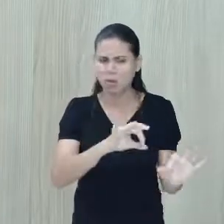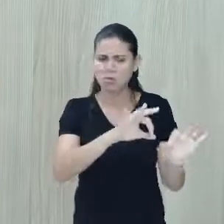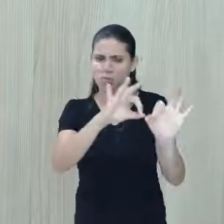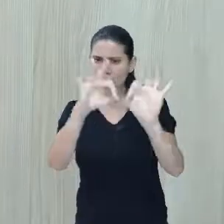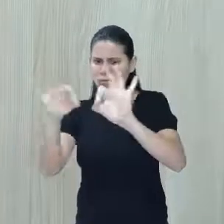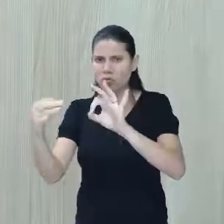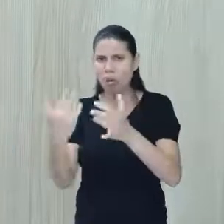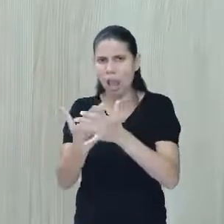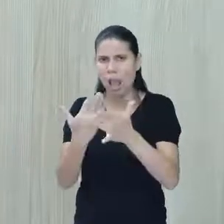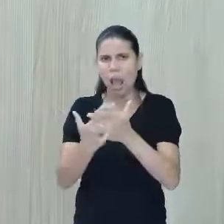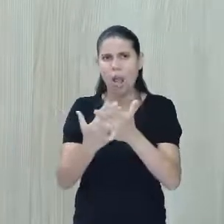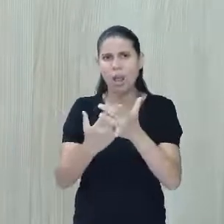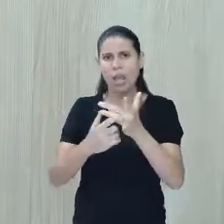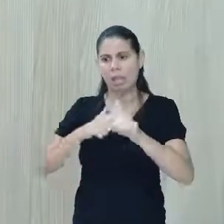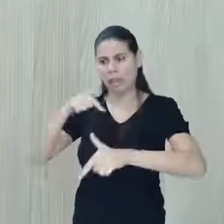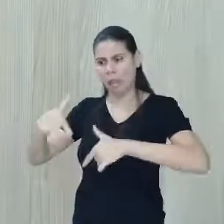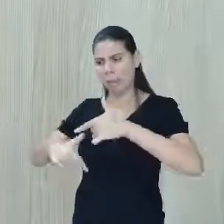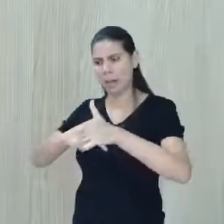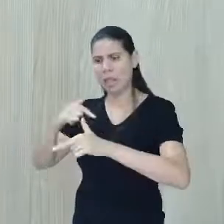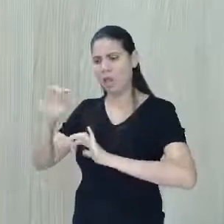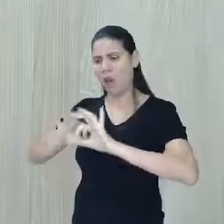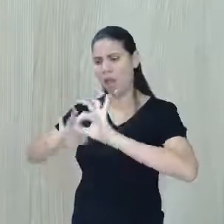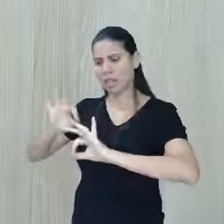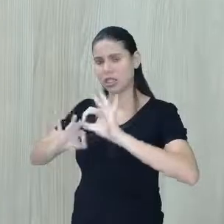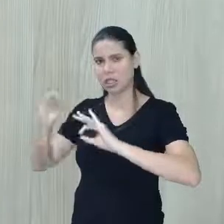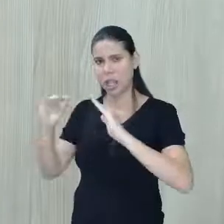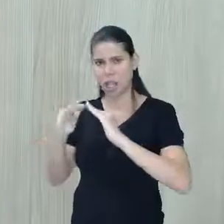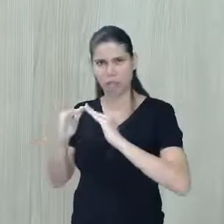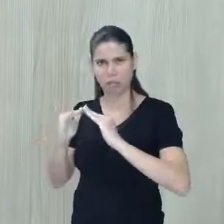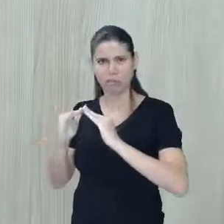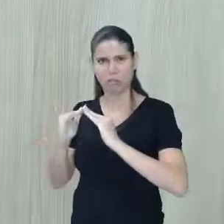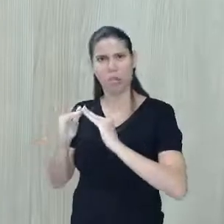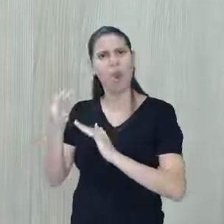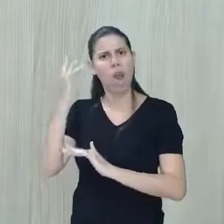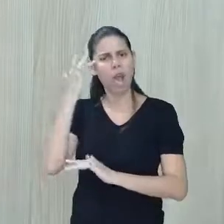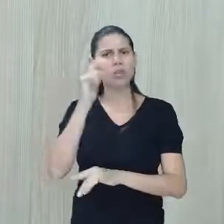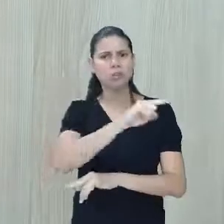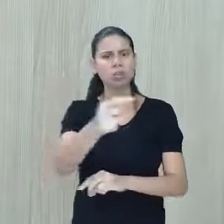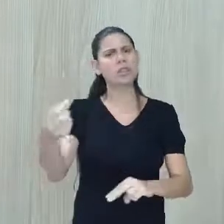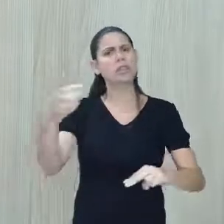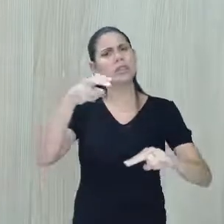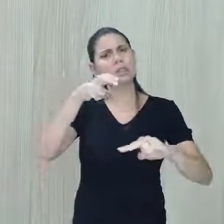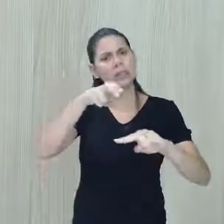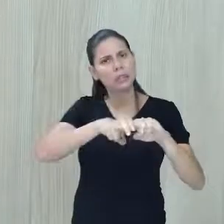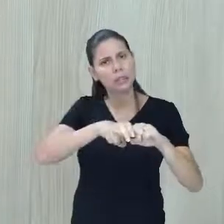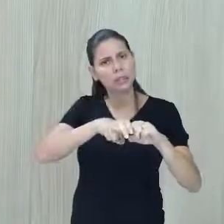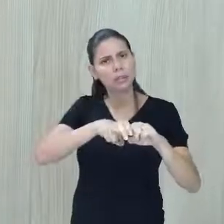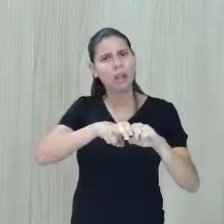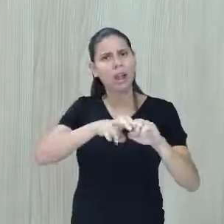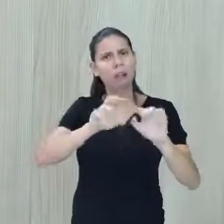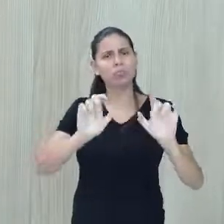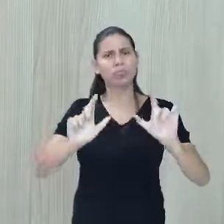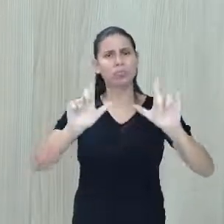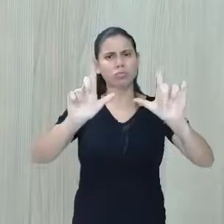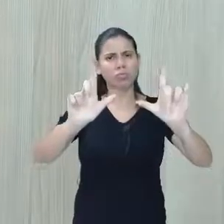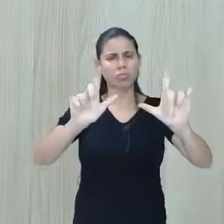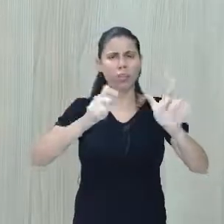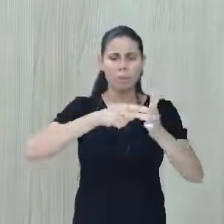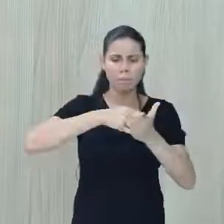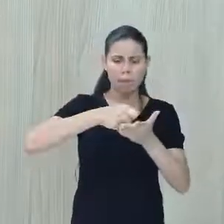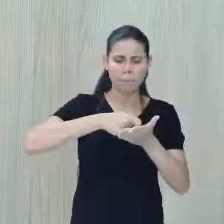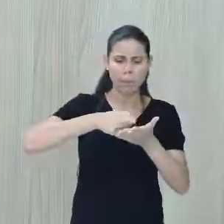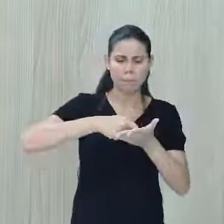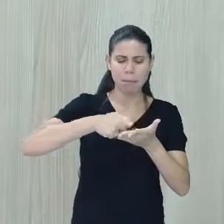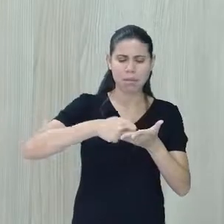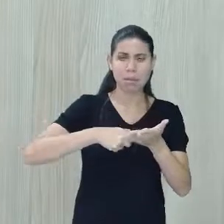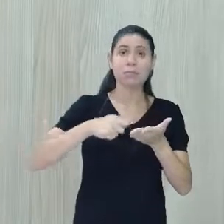enquanto está fazendo seus afazeres, tá? A gente imagina que você está aí sentado no braço do seu sofá com um caderninho anotando tudo que